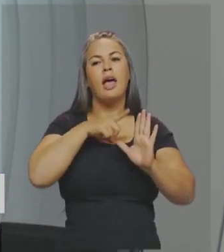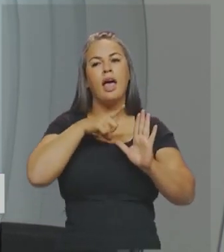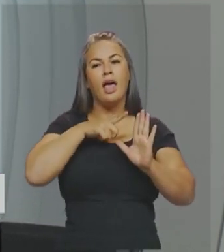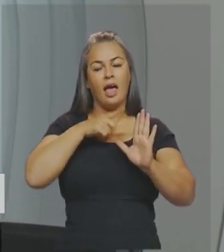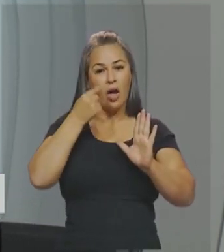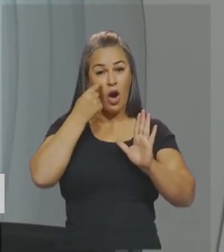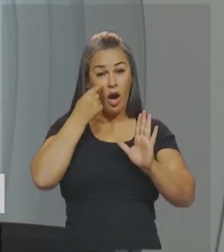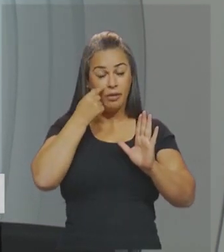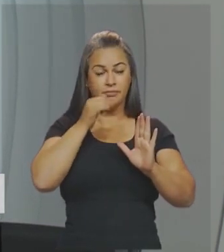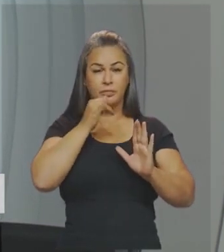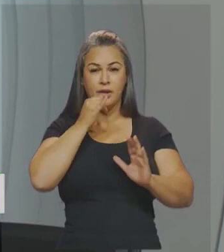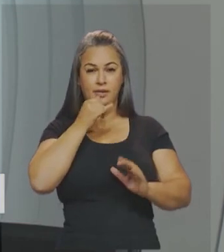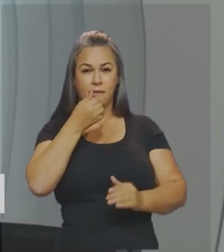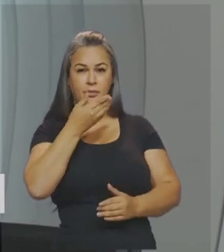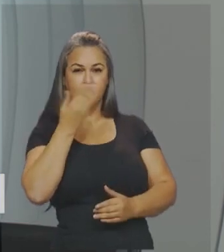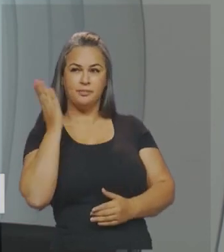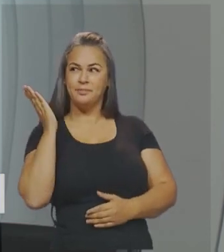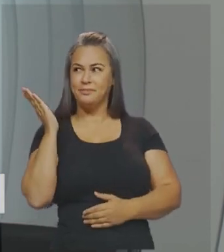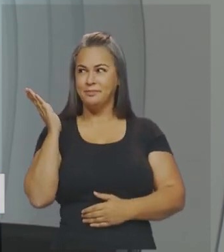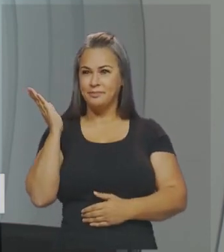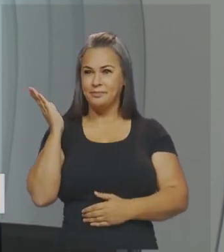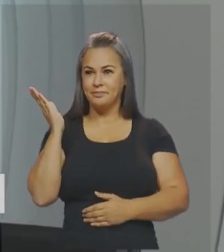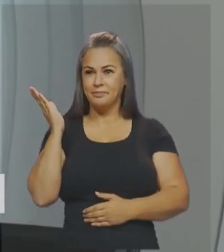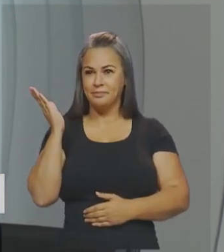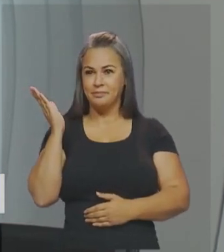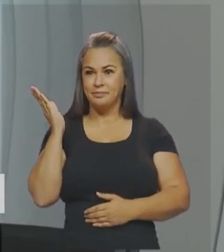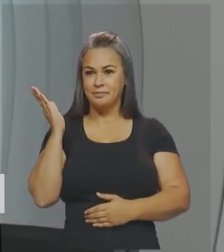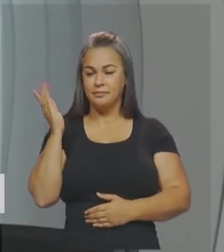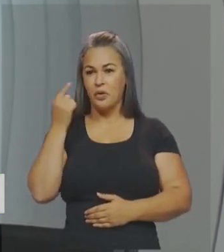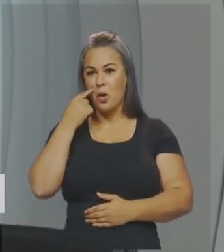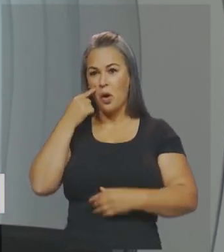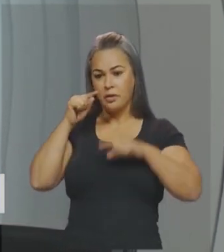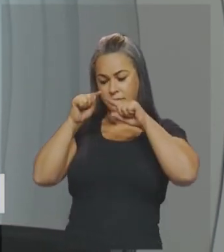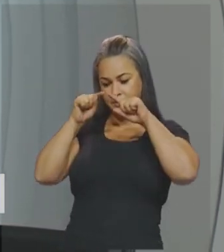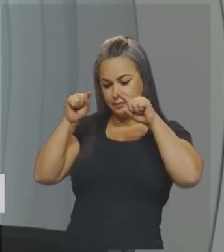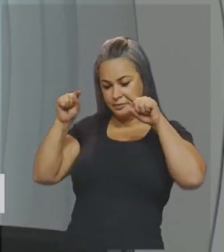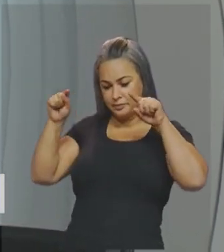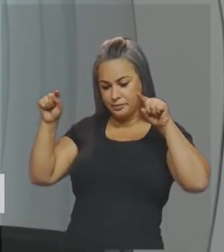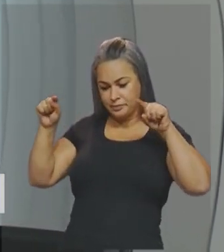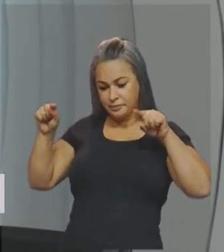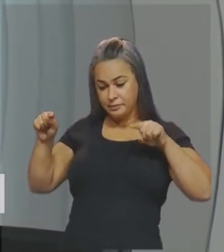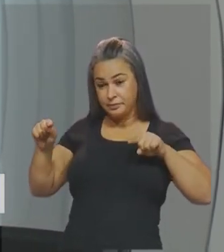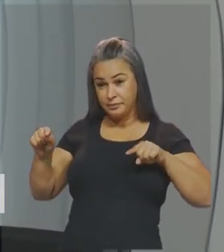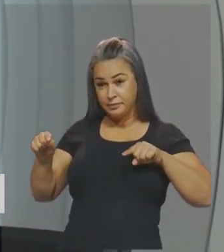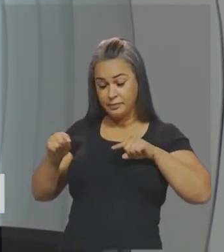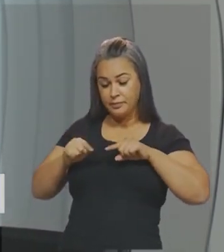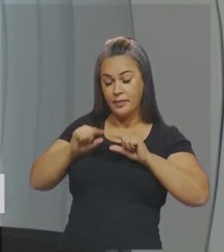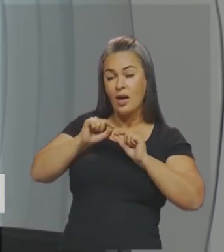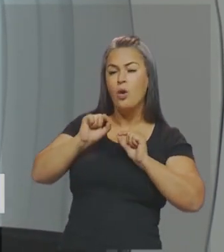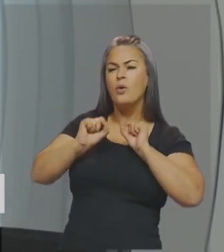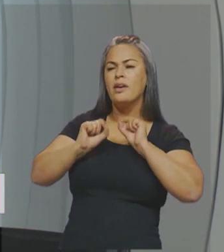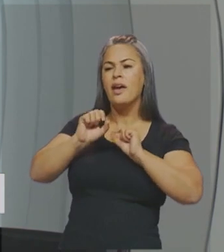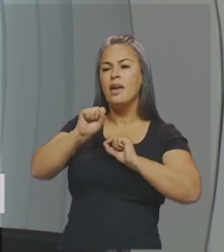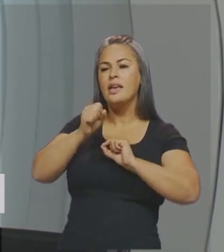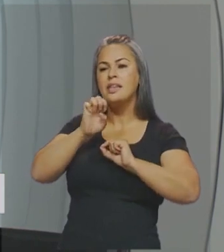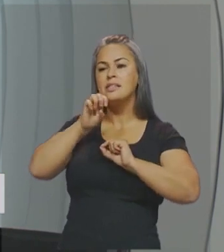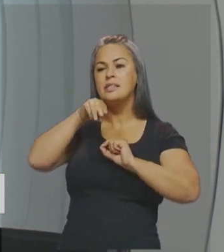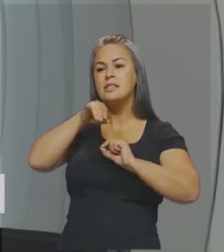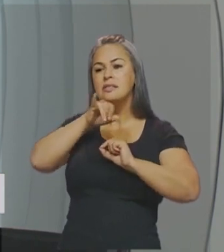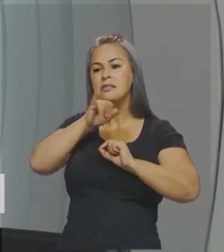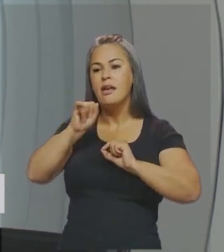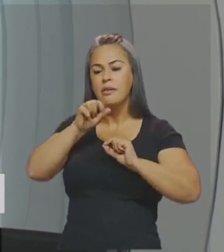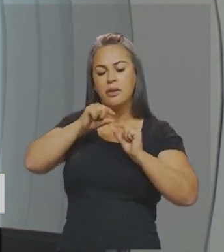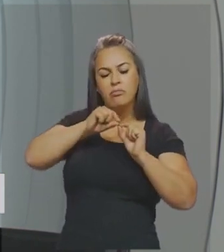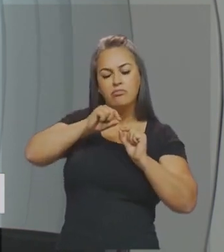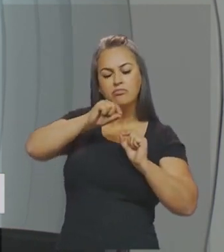por semirretas. Então, ela tem todo o retângulo aqui formado por semirreta. O que é semirreta? É a linhazinha, né, que